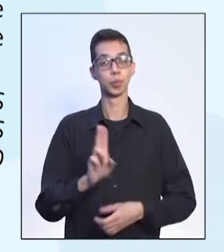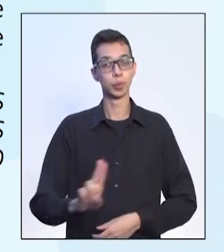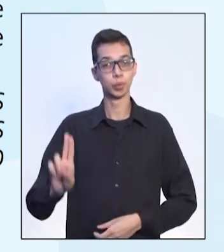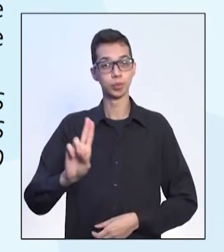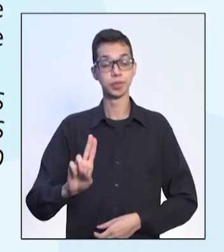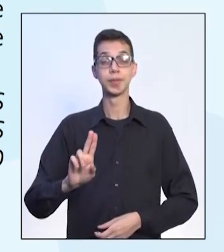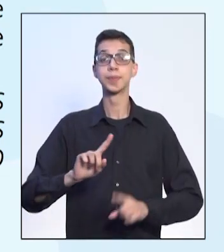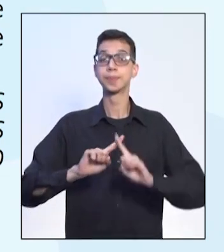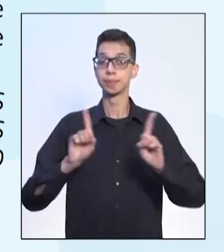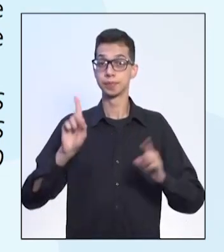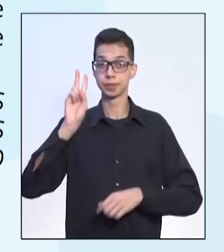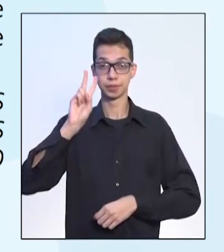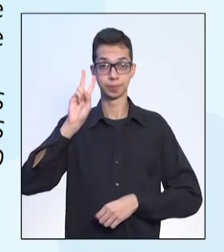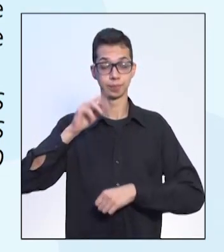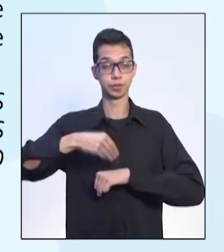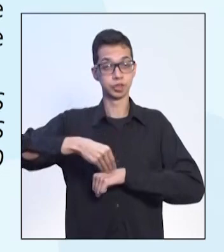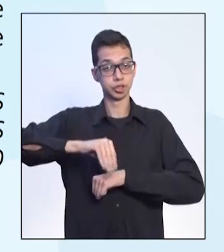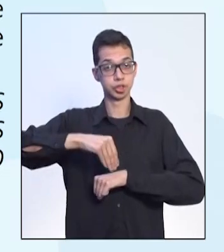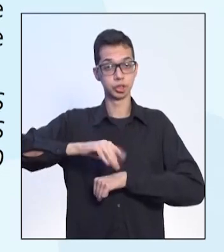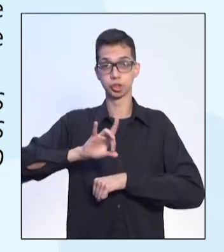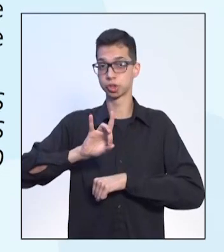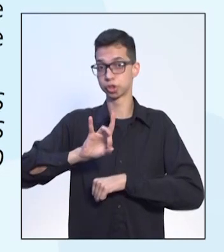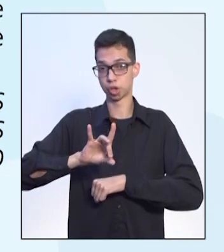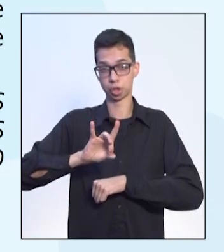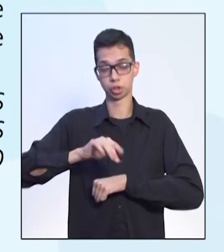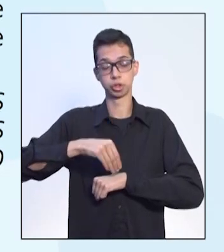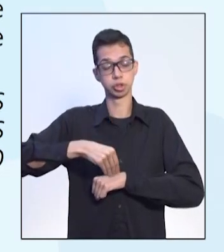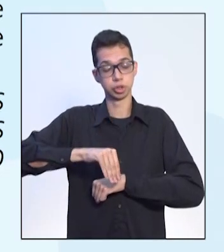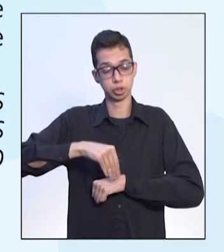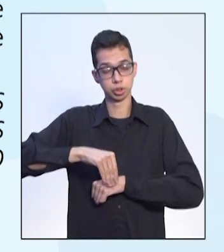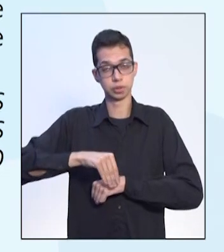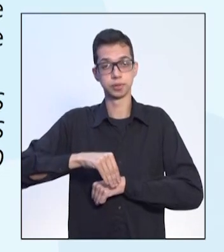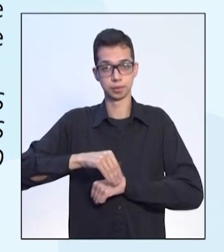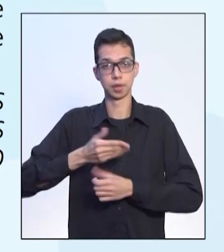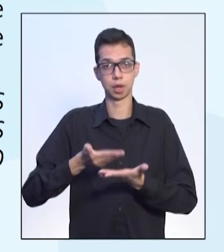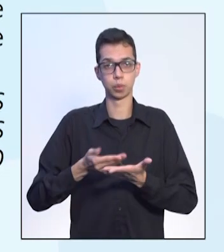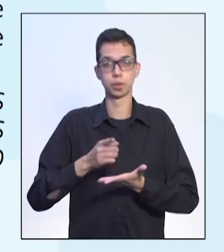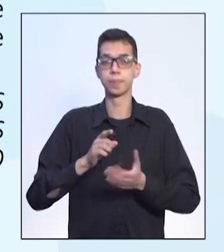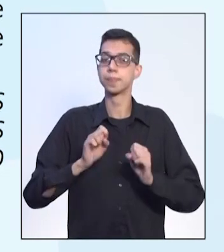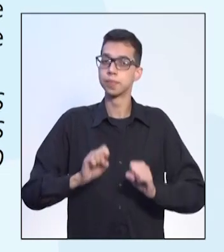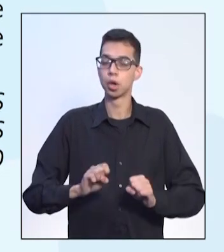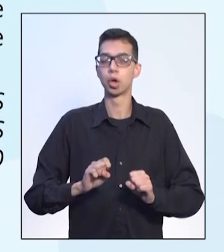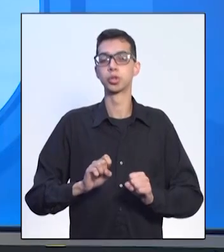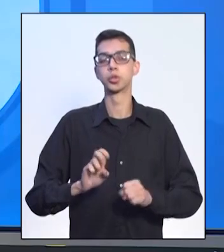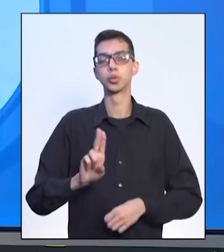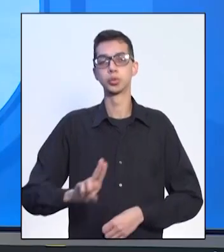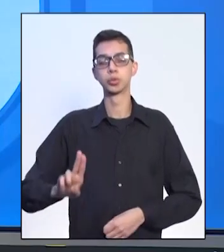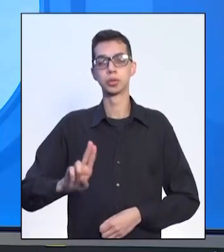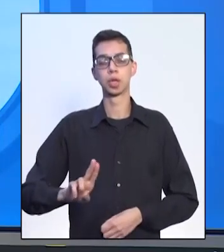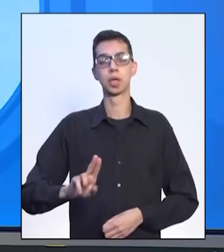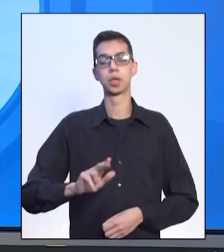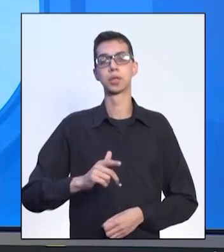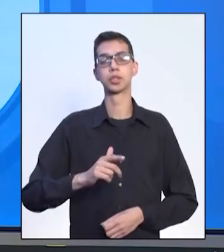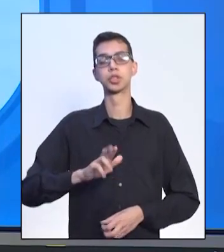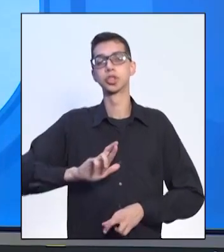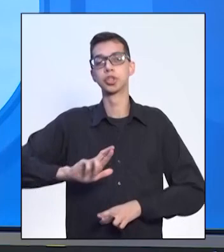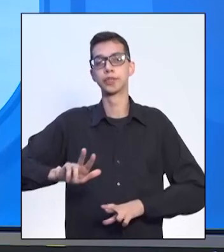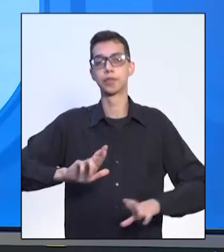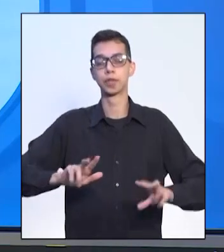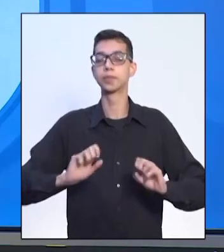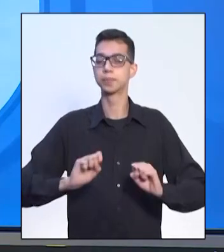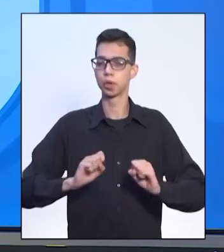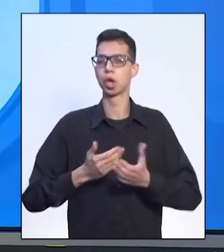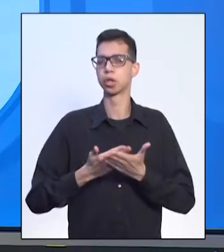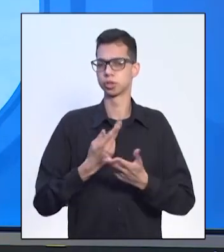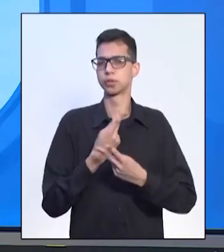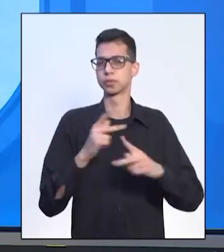sugestão de atividade, vocês têm toda a autonomia para utilizá-la ou utilizar outras ferramentas que vocês já tenham desenvolvido nas aulas de